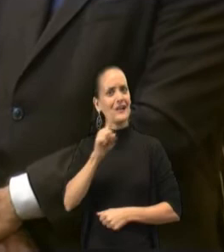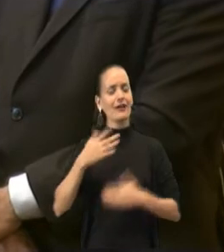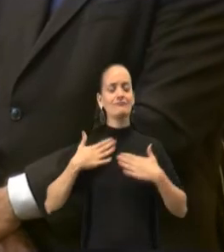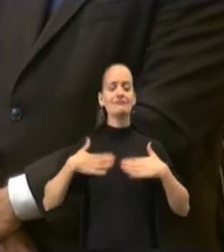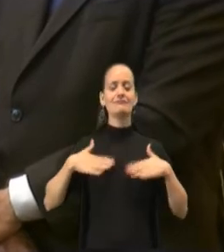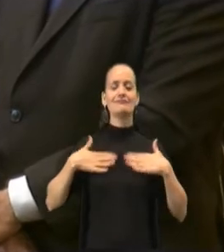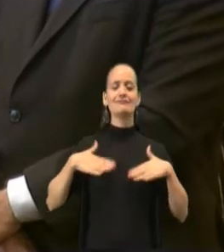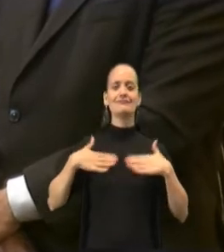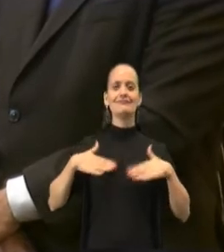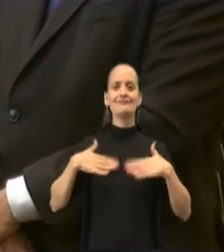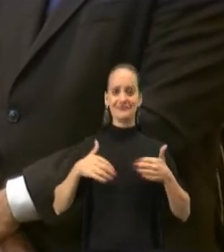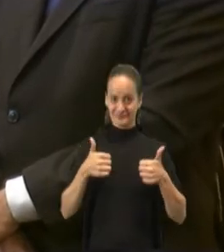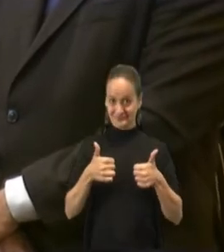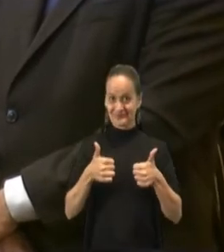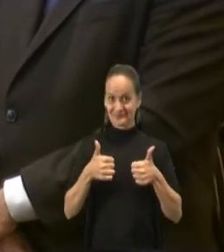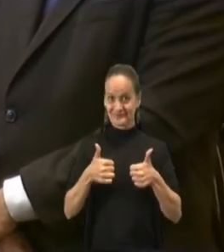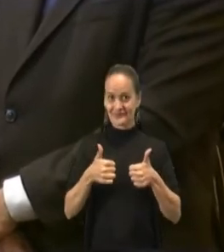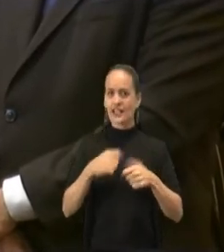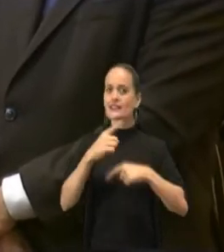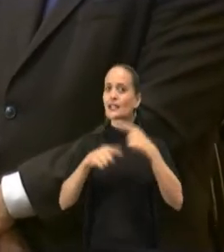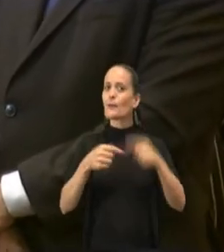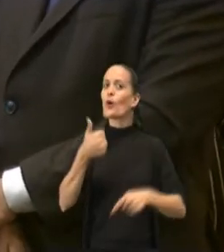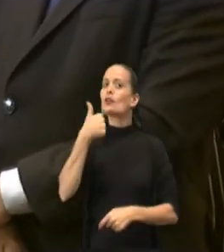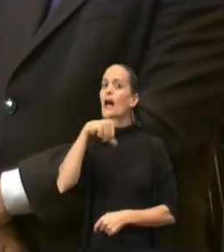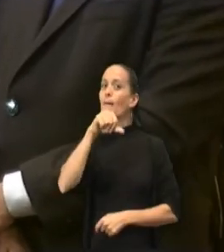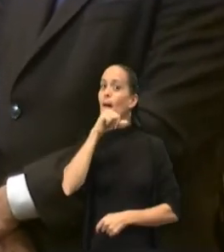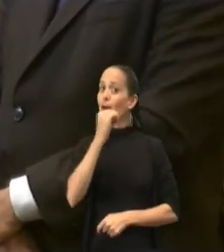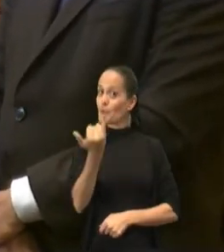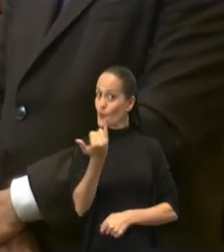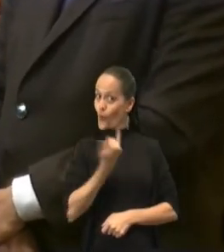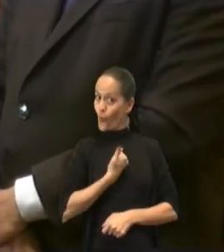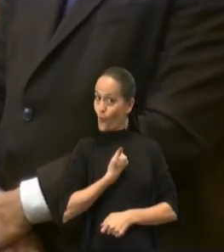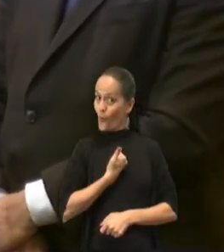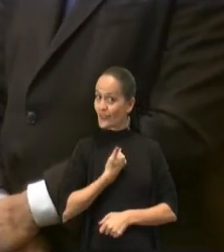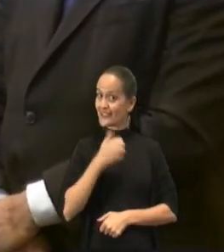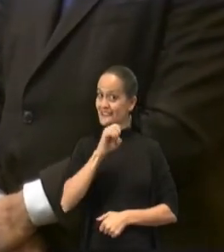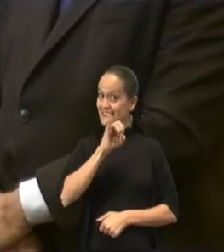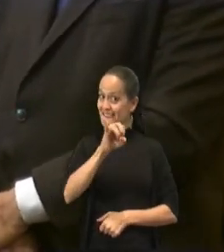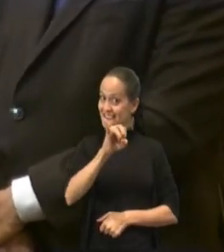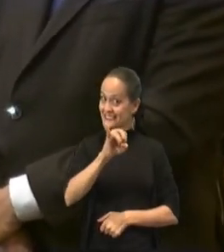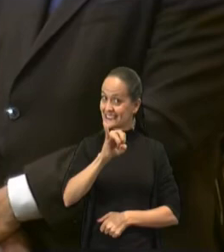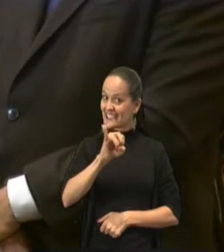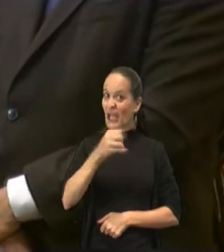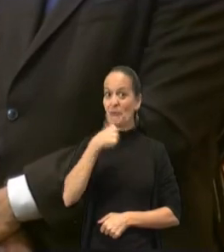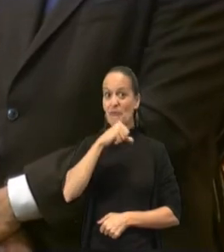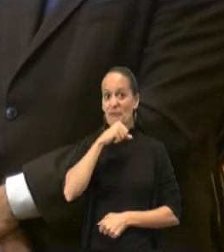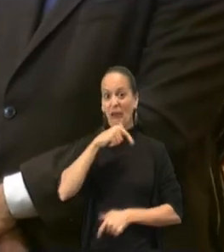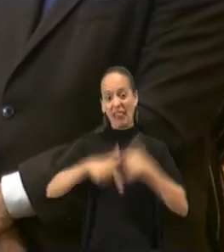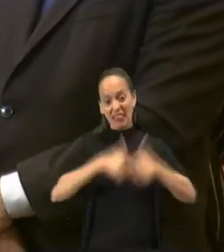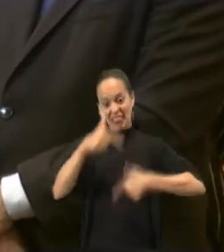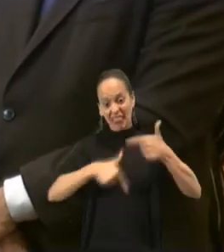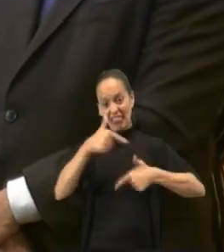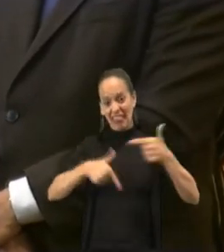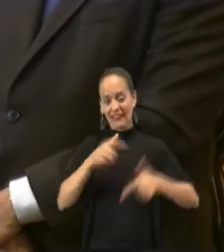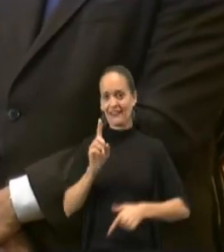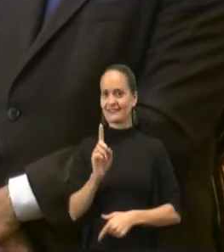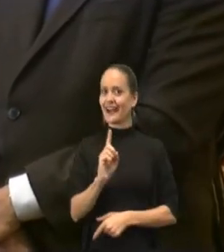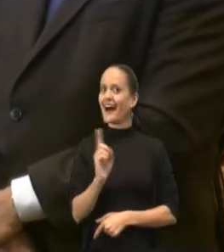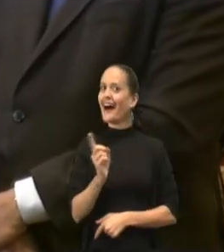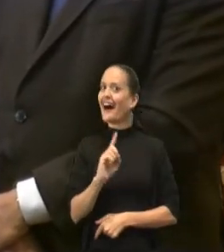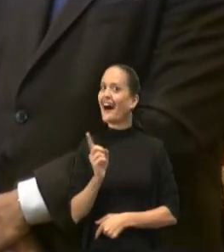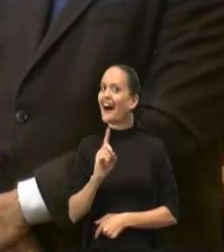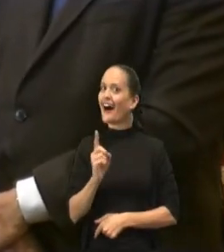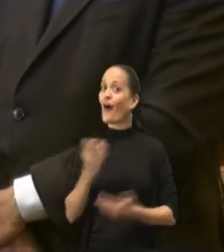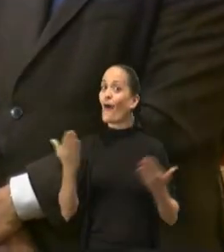vou pedir que as mamães possam me contar se alguém hoje permitiu que elas lavassem a louça. Não façam absolutamente nada. O dia